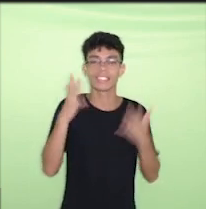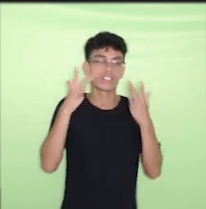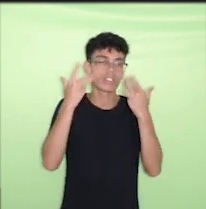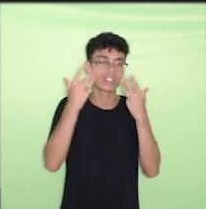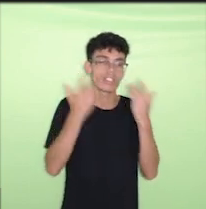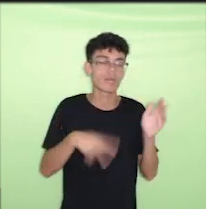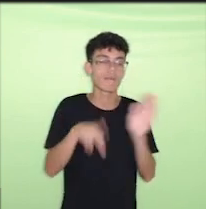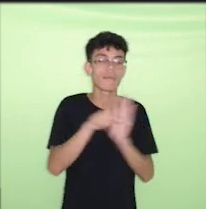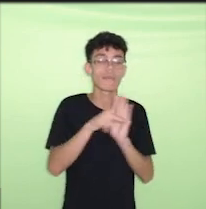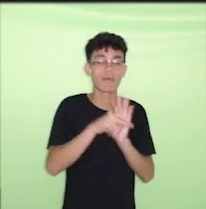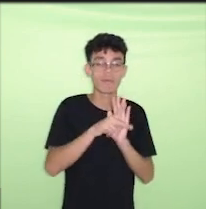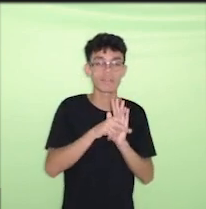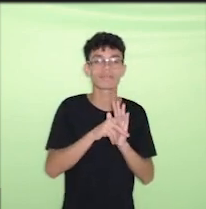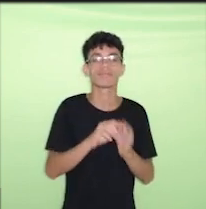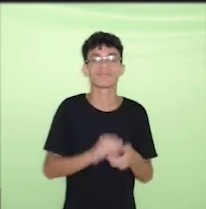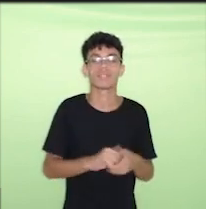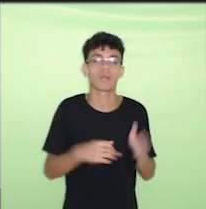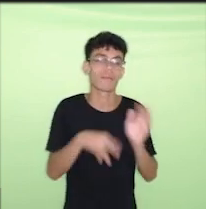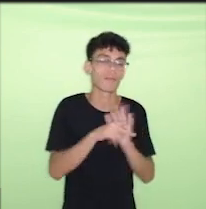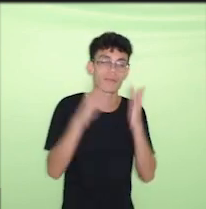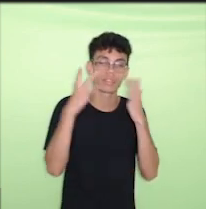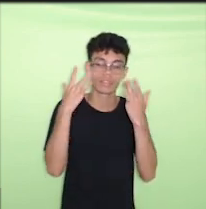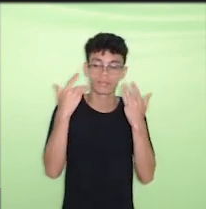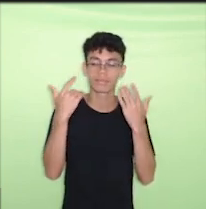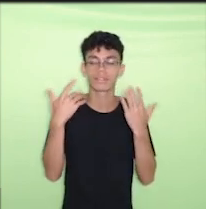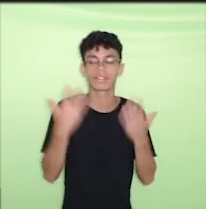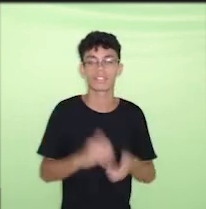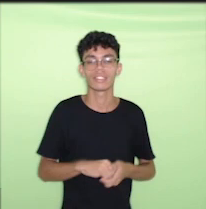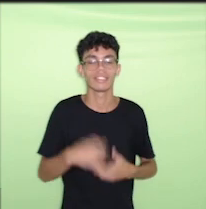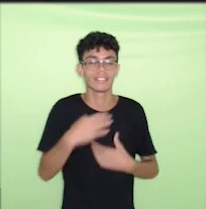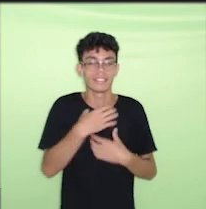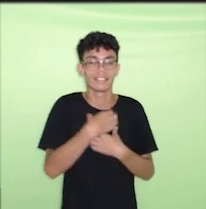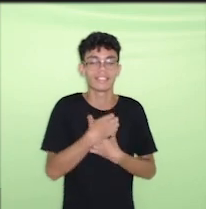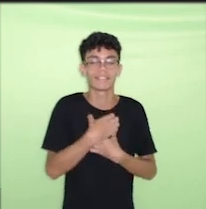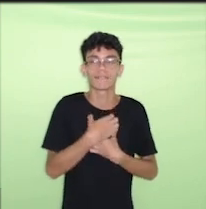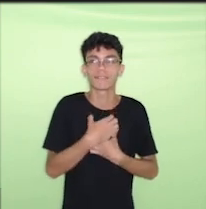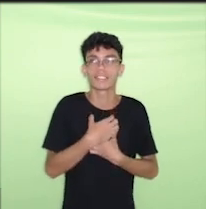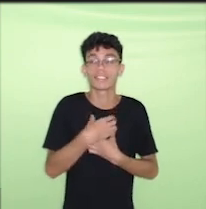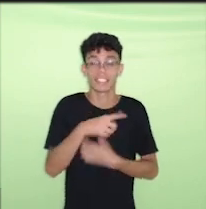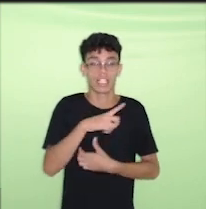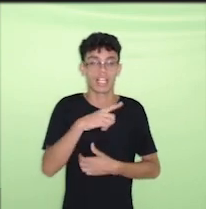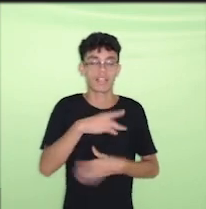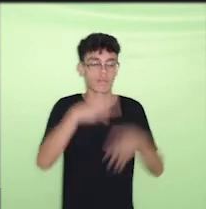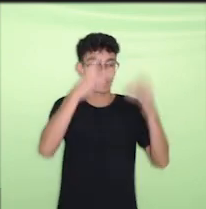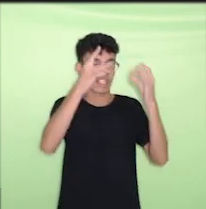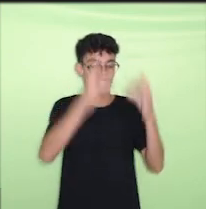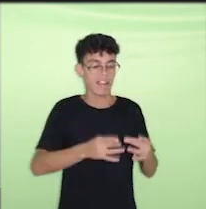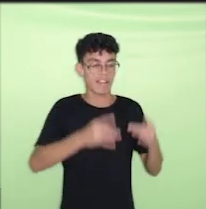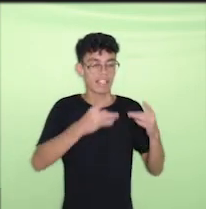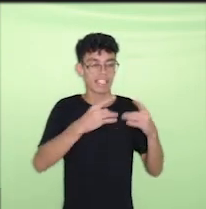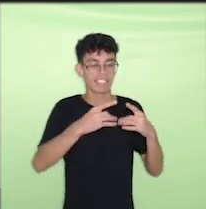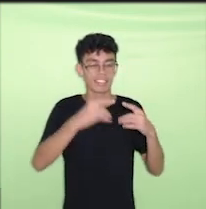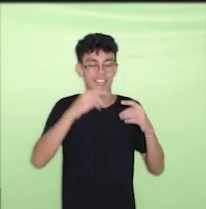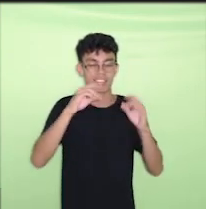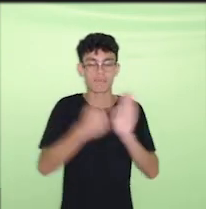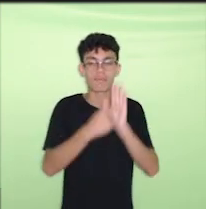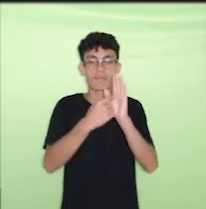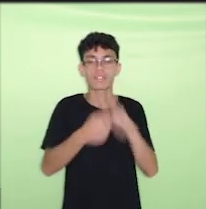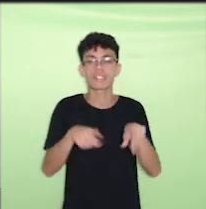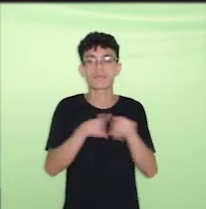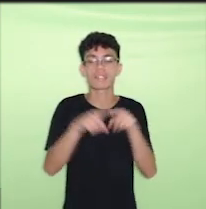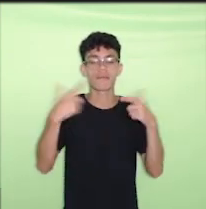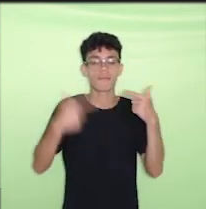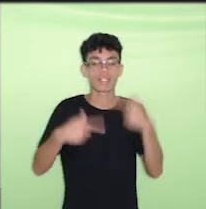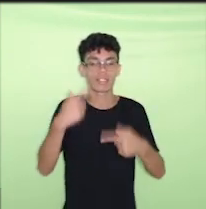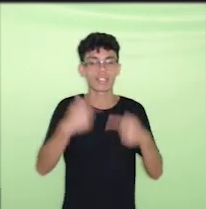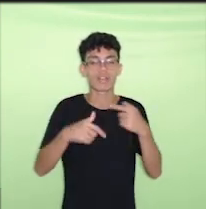teatrais mesmo, né? Uma obra para teatro, né? Então eu sinto que tem essa camada a mais e a camada política, porque os